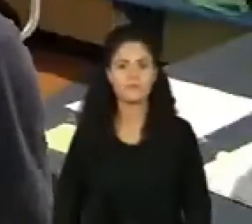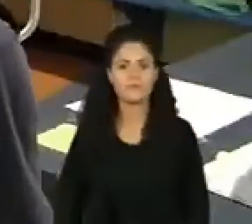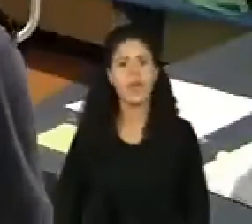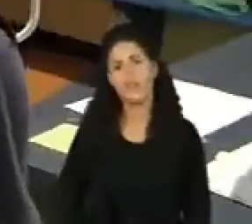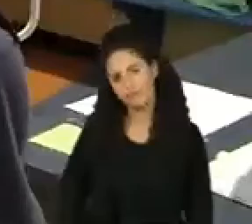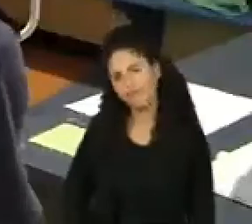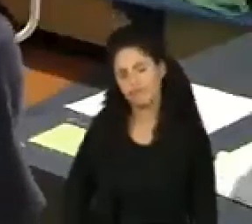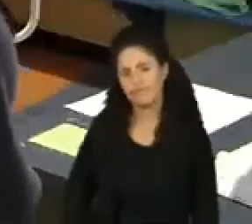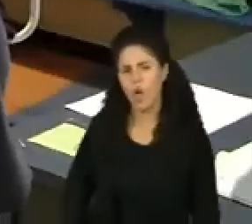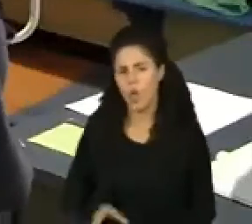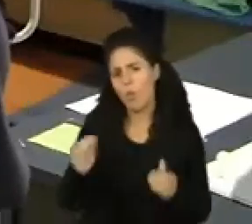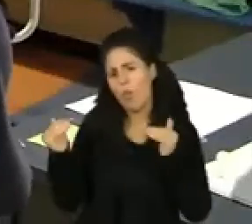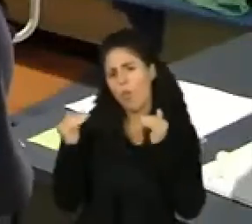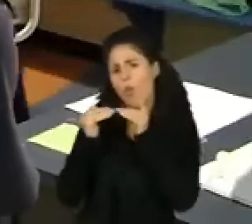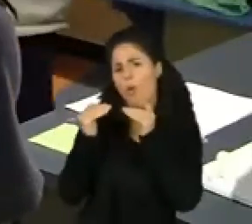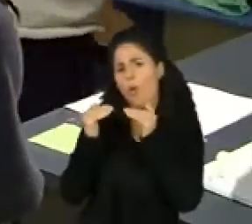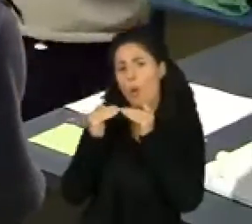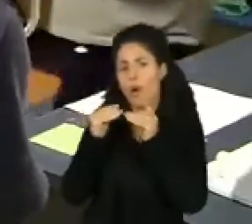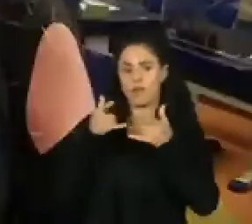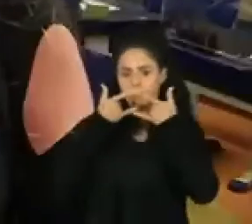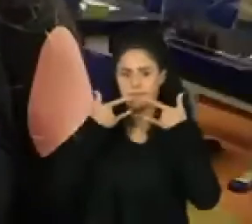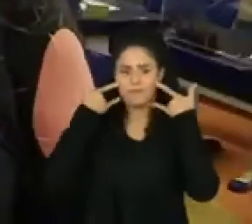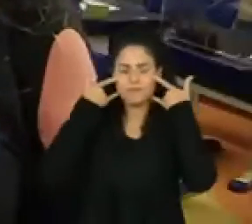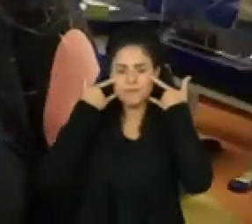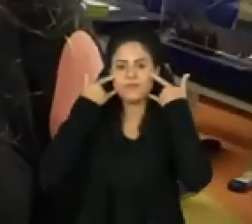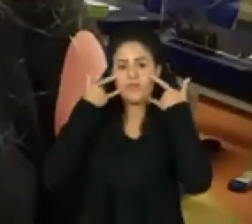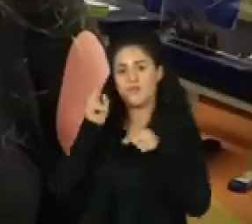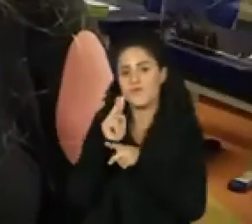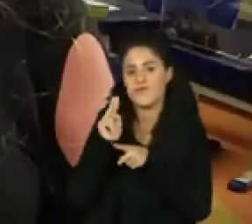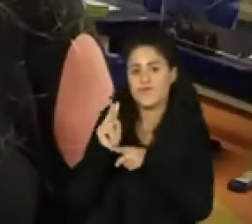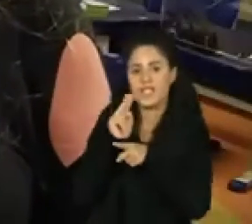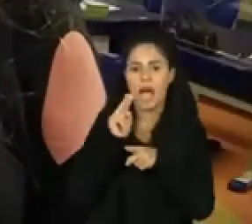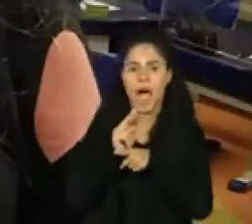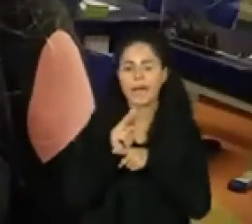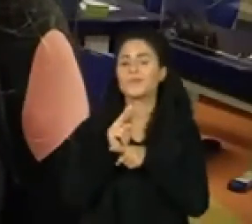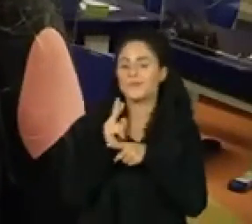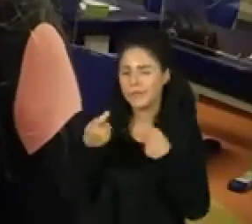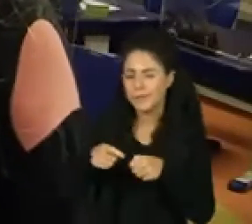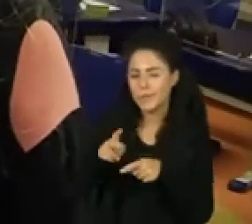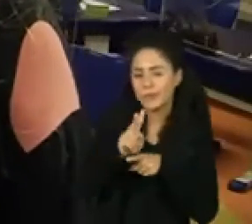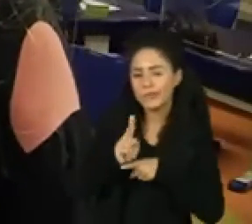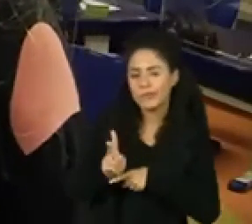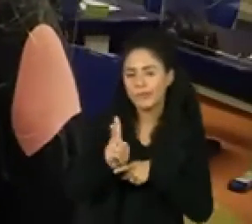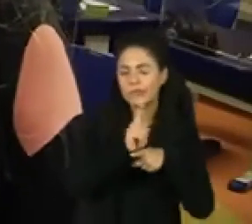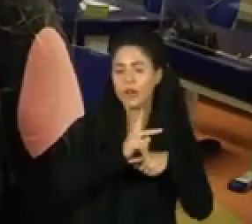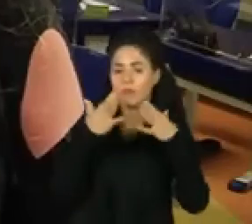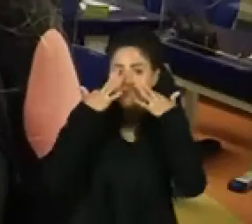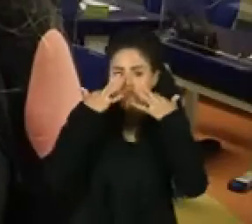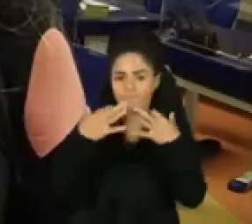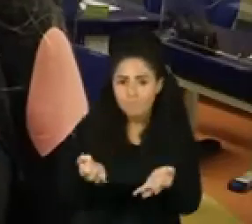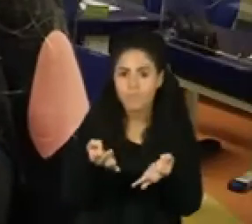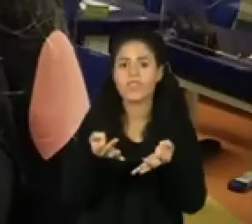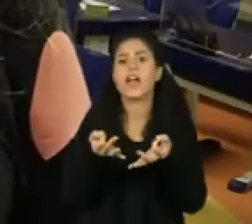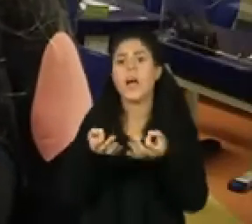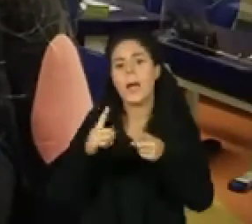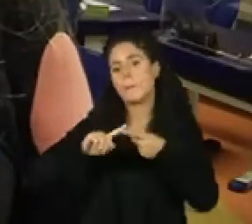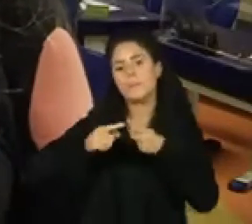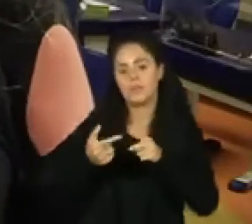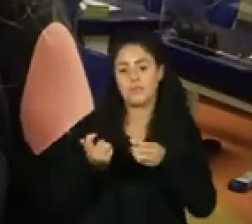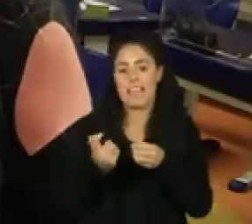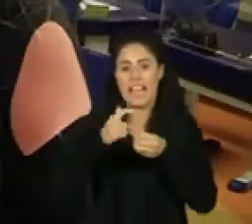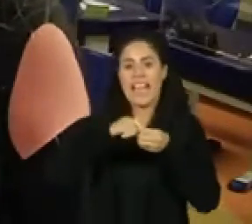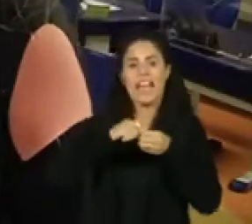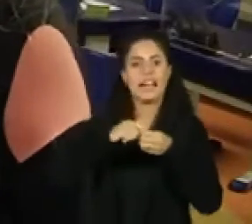bom, porque protege bastante. Os cuidados realmente existem para não deixarmos mais os alunos em